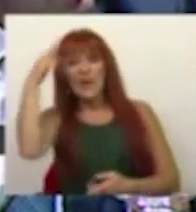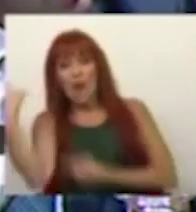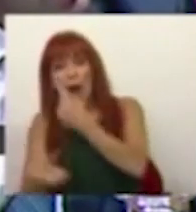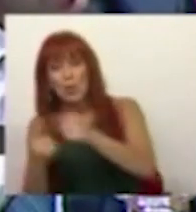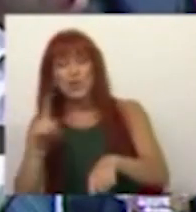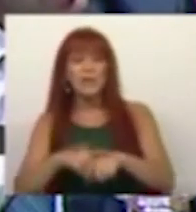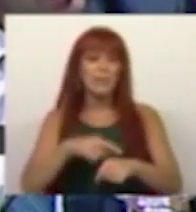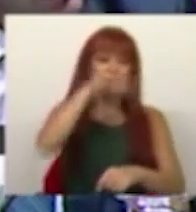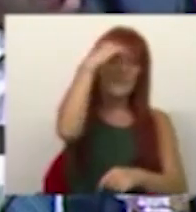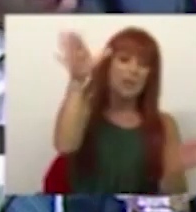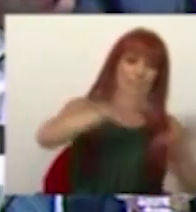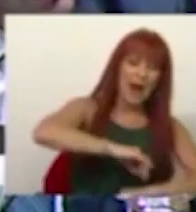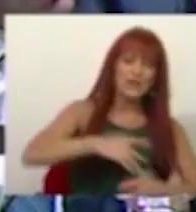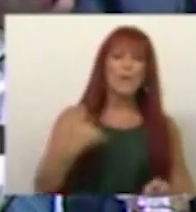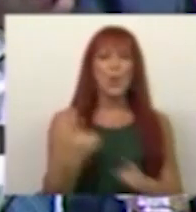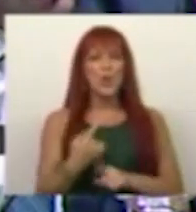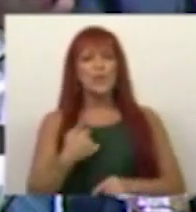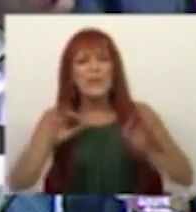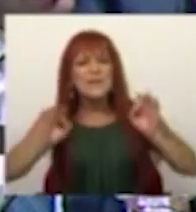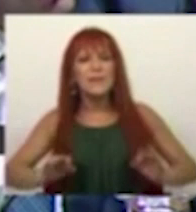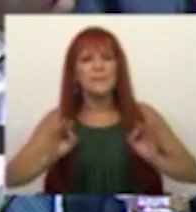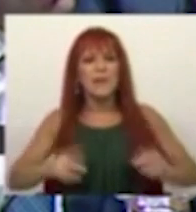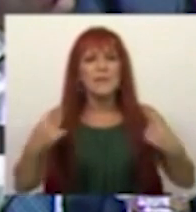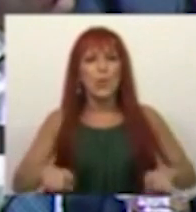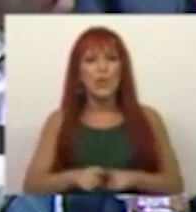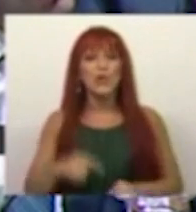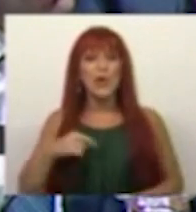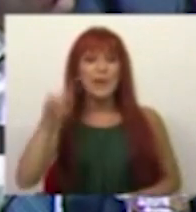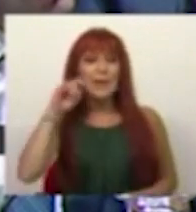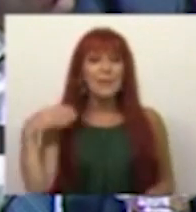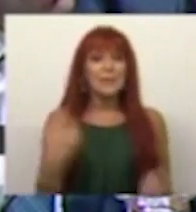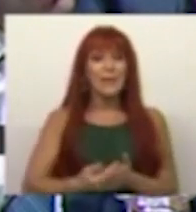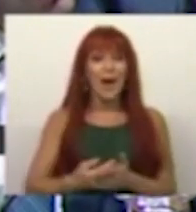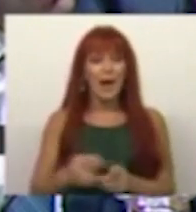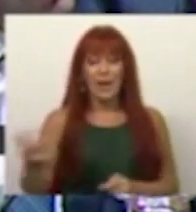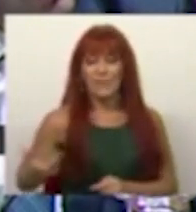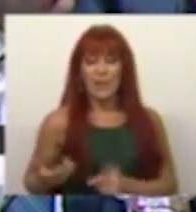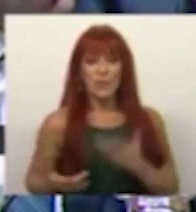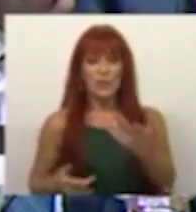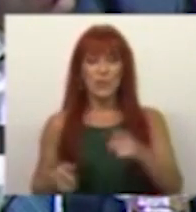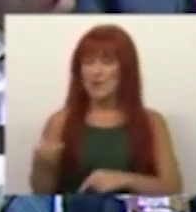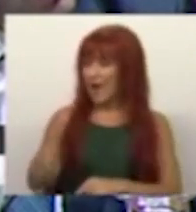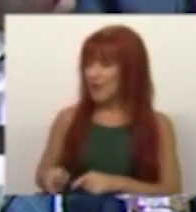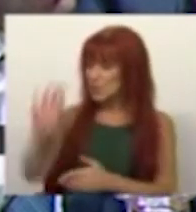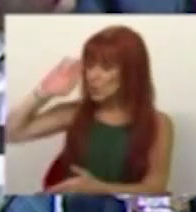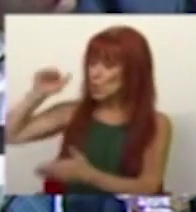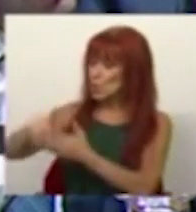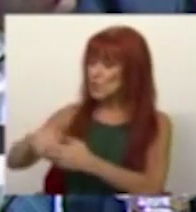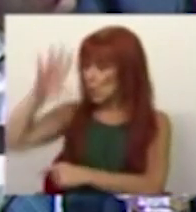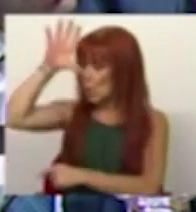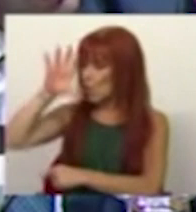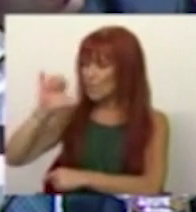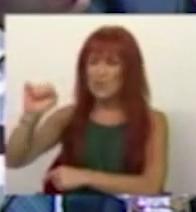mais difíceis. Há uma coisa que tenho a certeza: o que garantiu a durabilidade da anterior solução